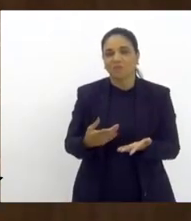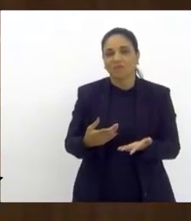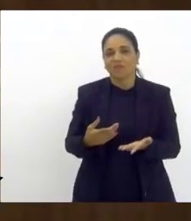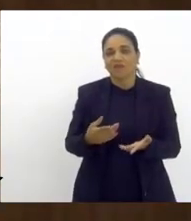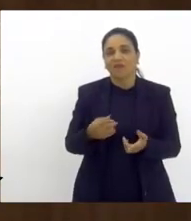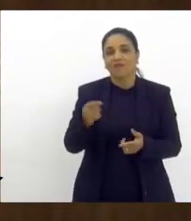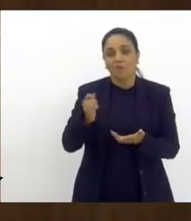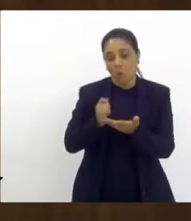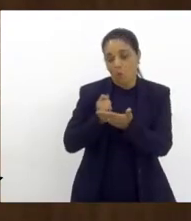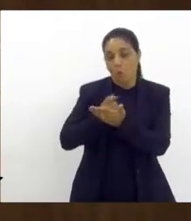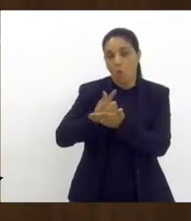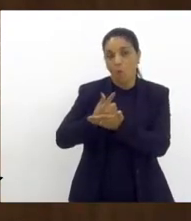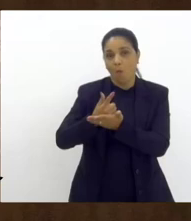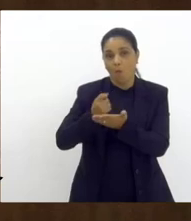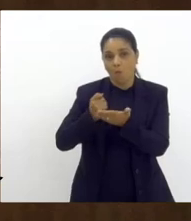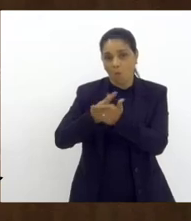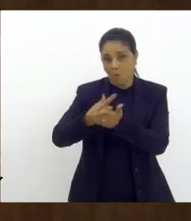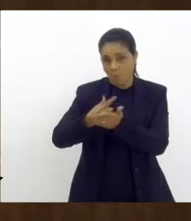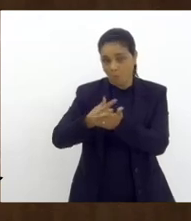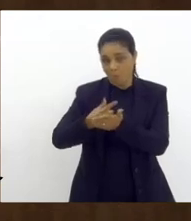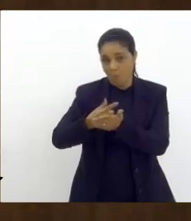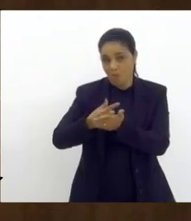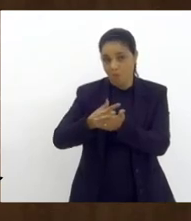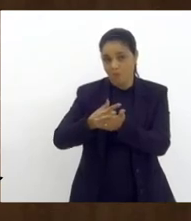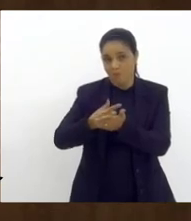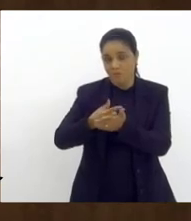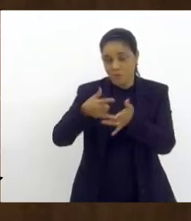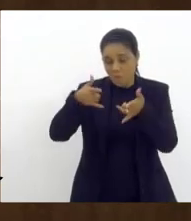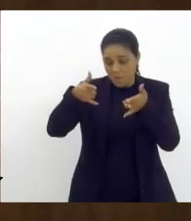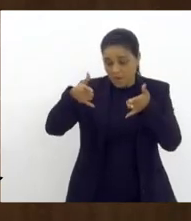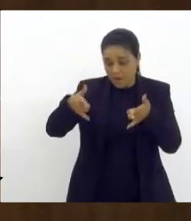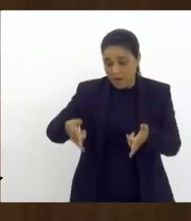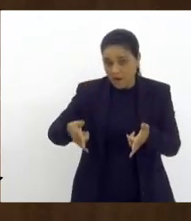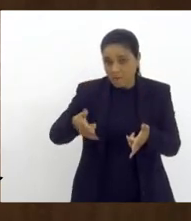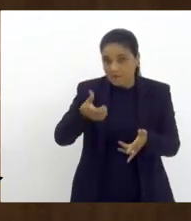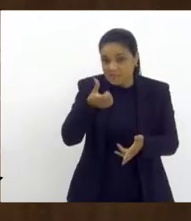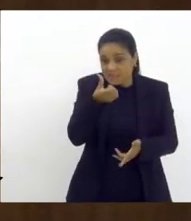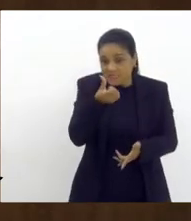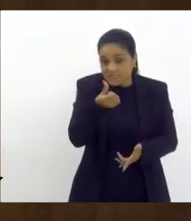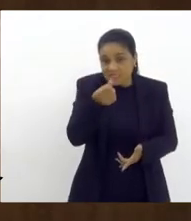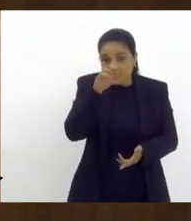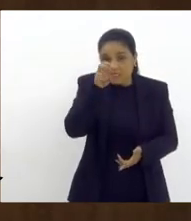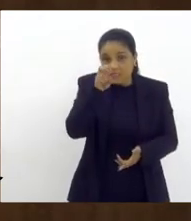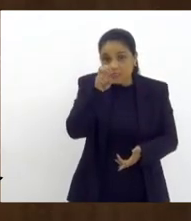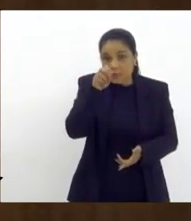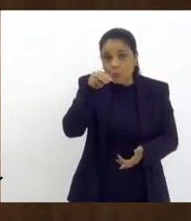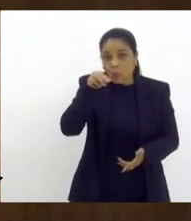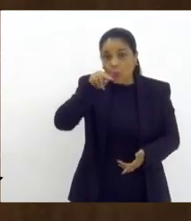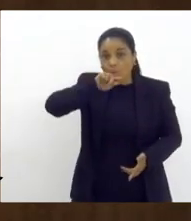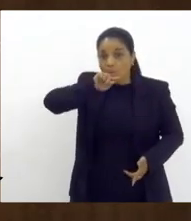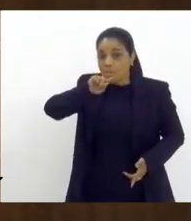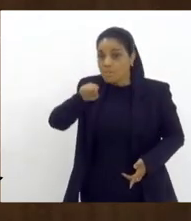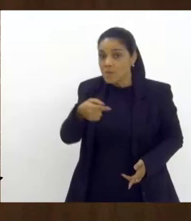foi comprado uma cama de 65 mil reais